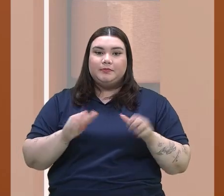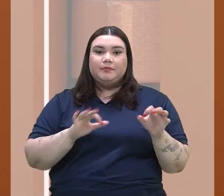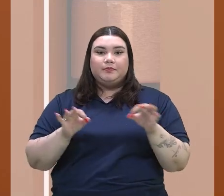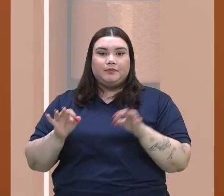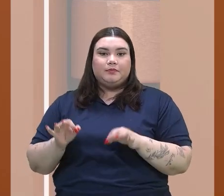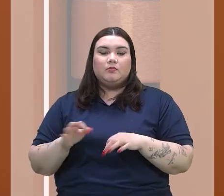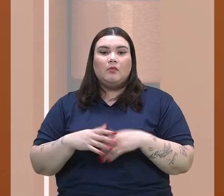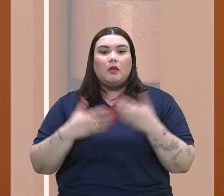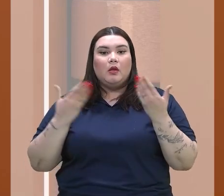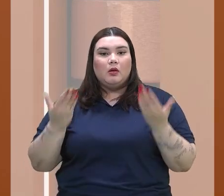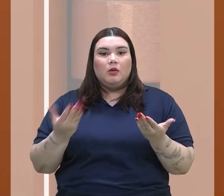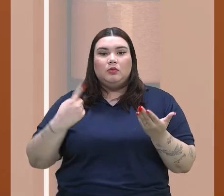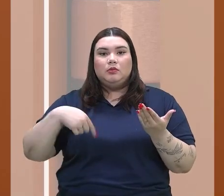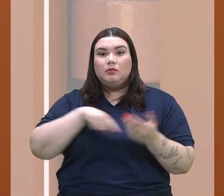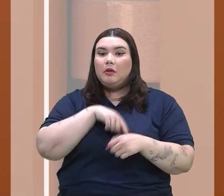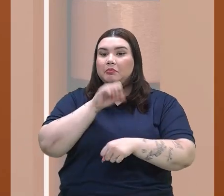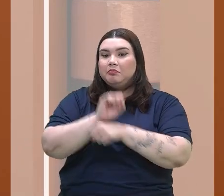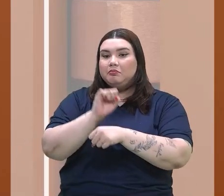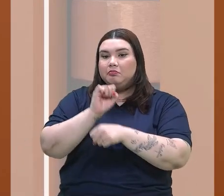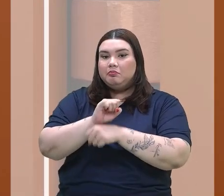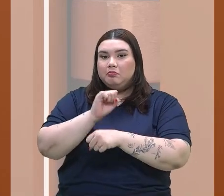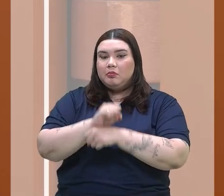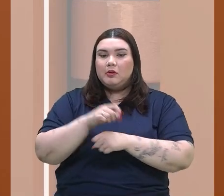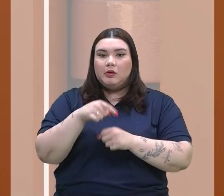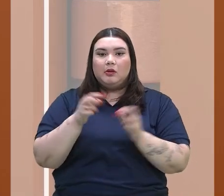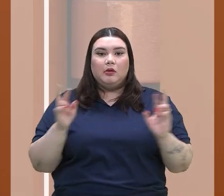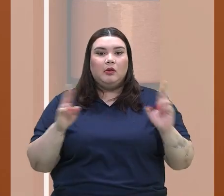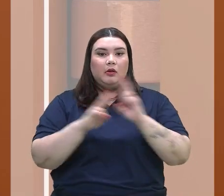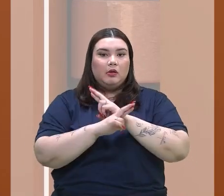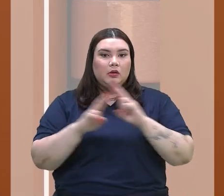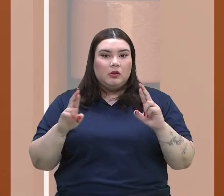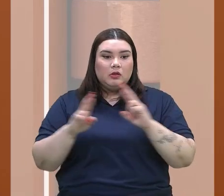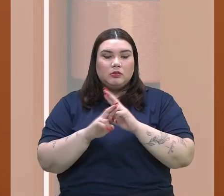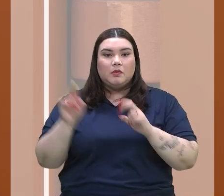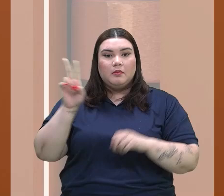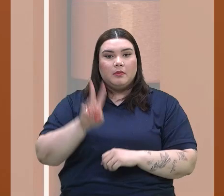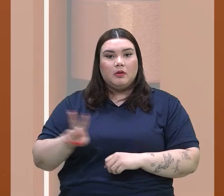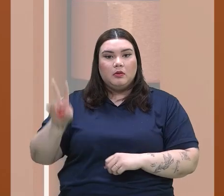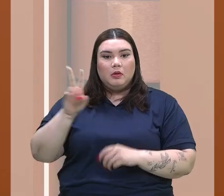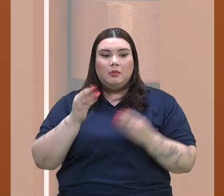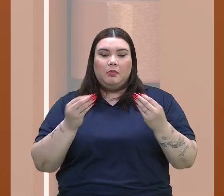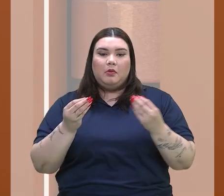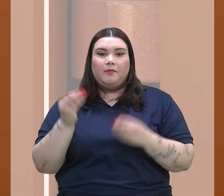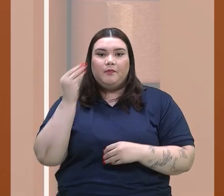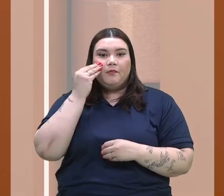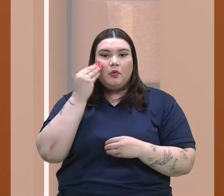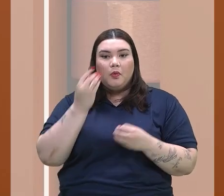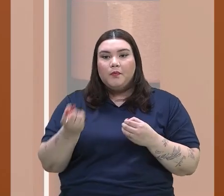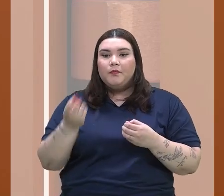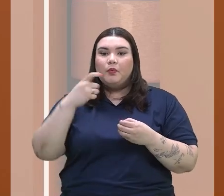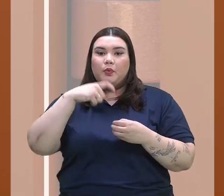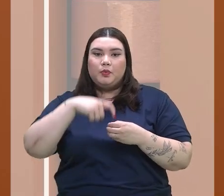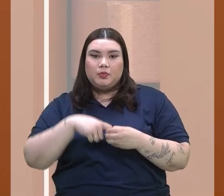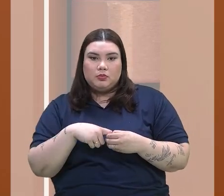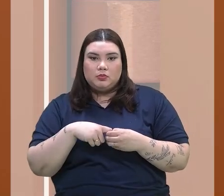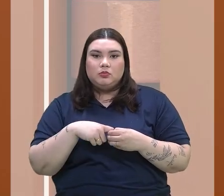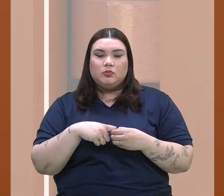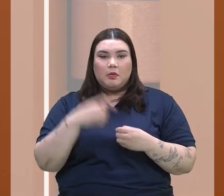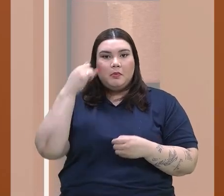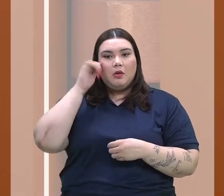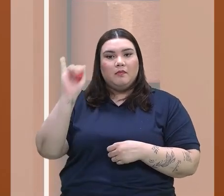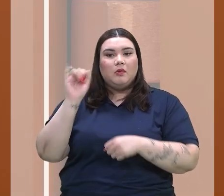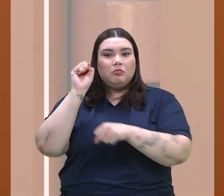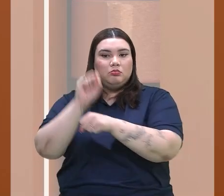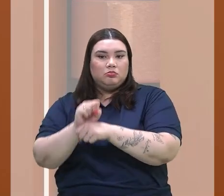ok? Então, a gente aguarda essa relação aí da Venezuela para voltar novamente, ali não estar mais